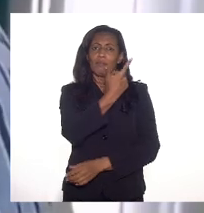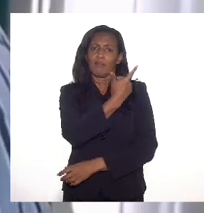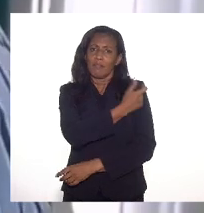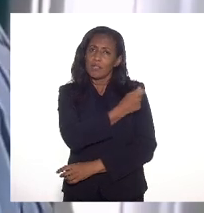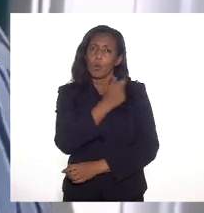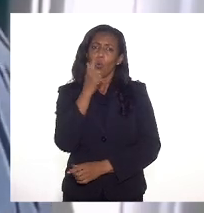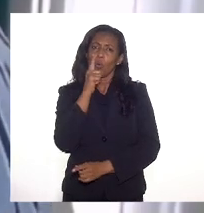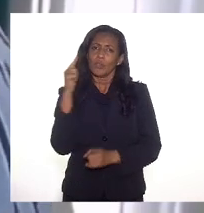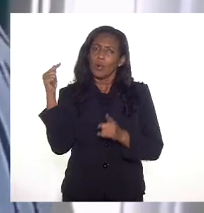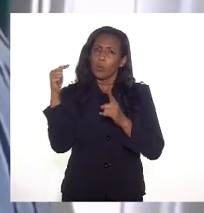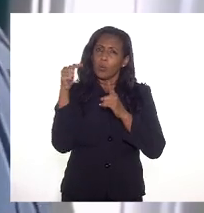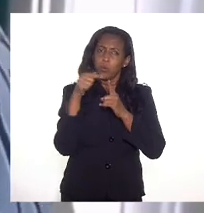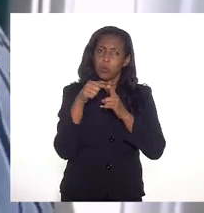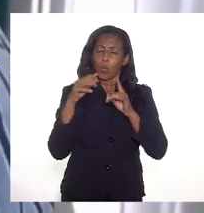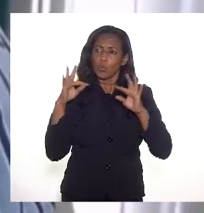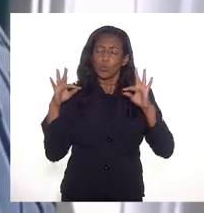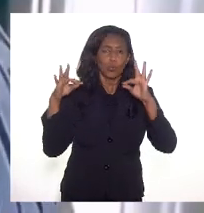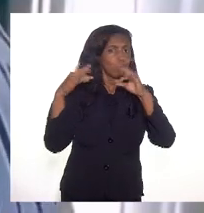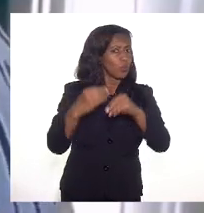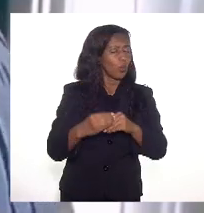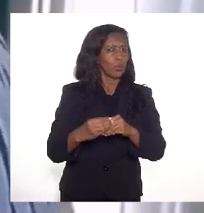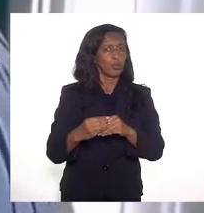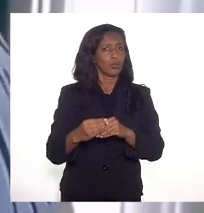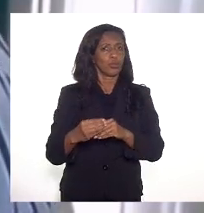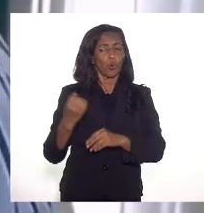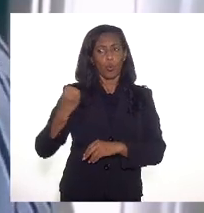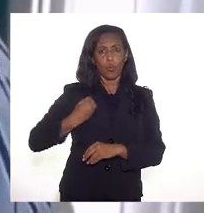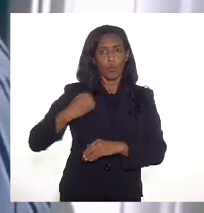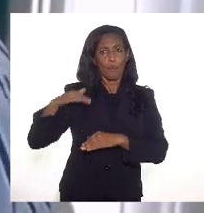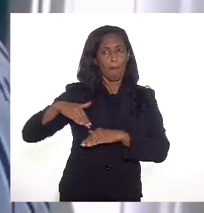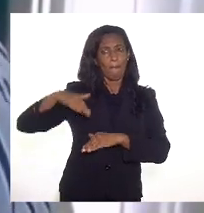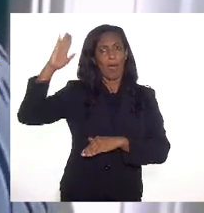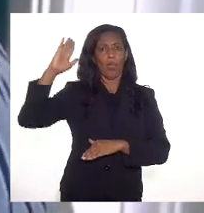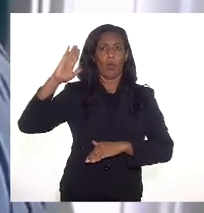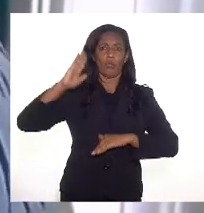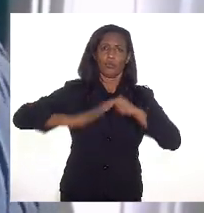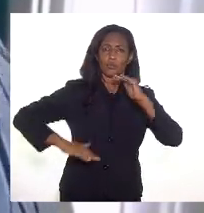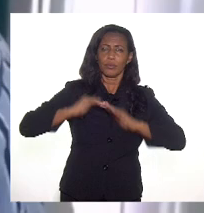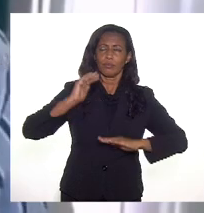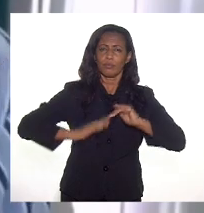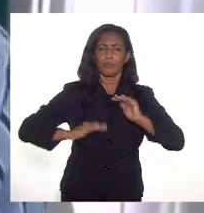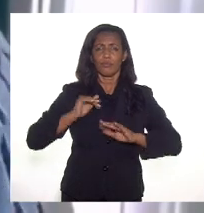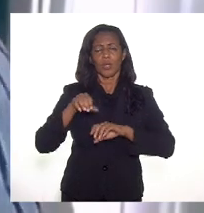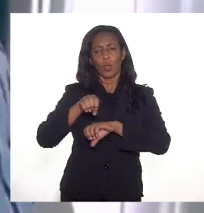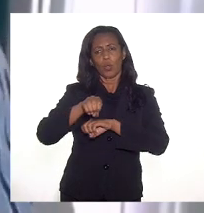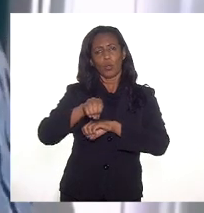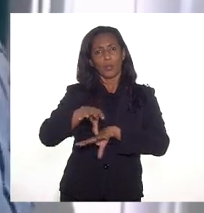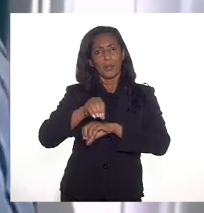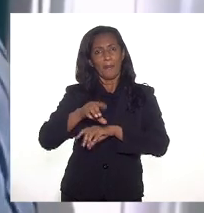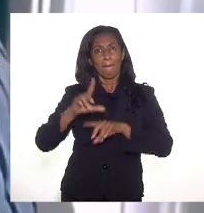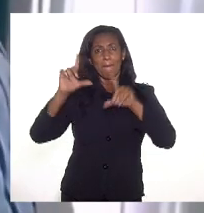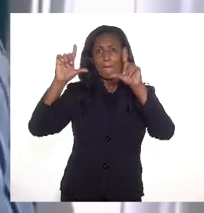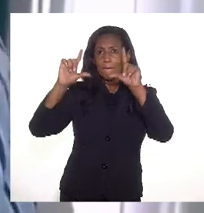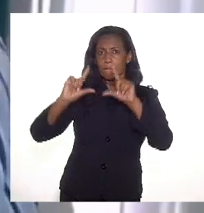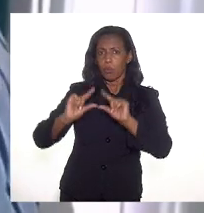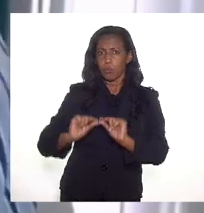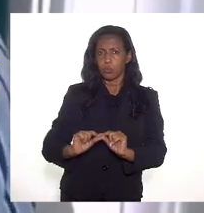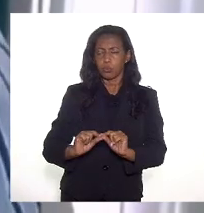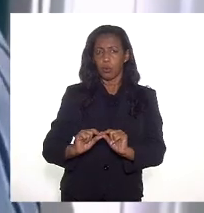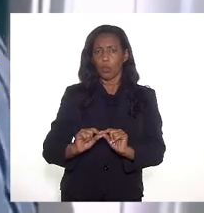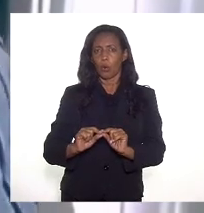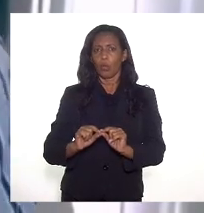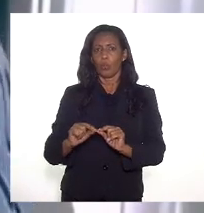possa alcançar, se não todos e todas, o maior número possível de profissionais da educação, minimizando